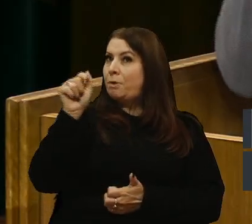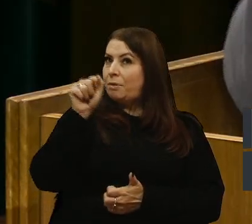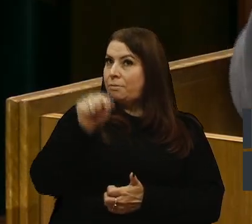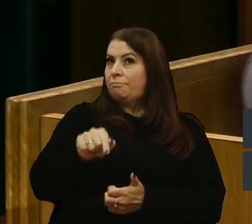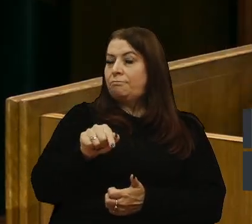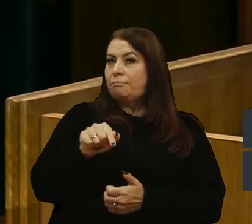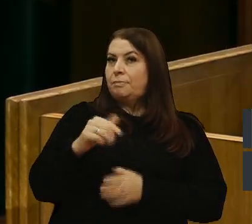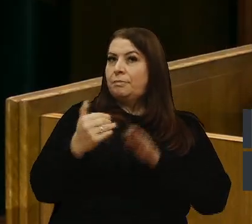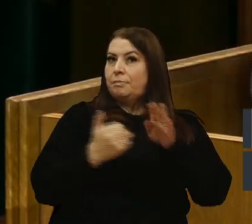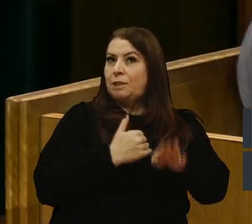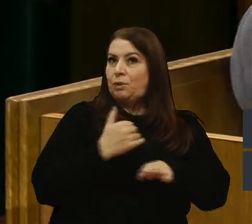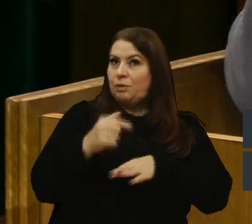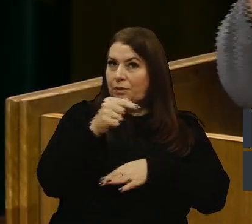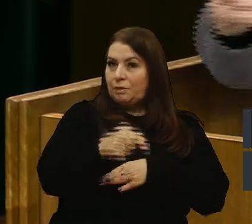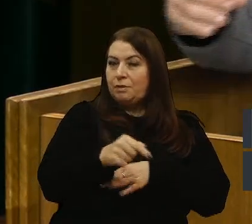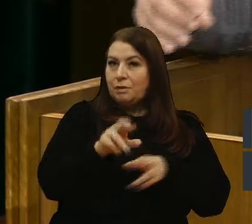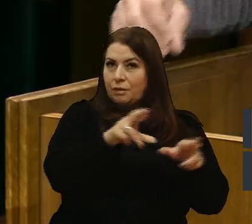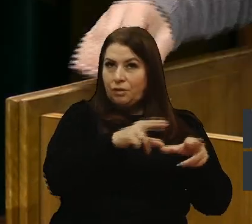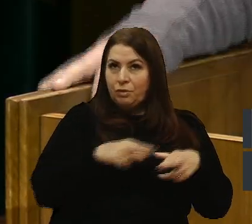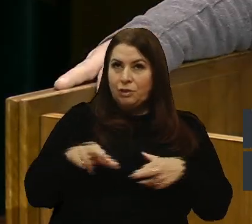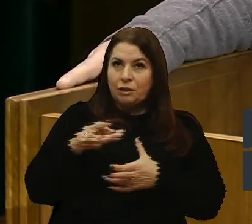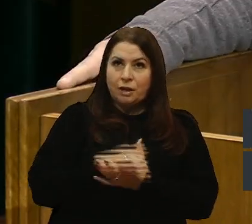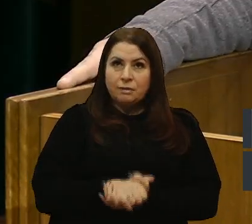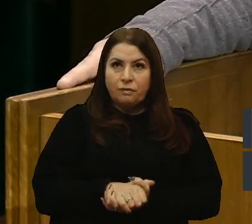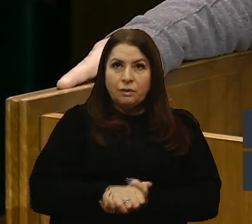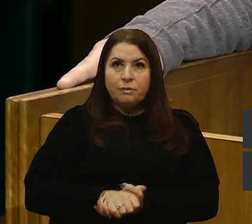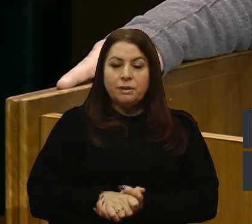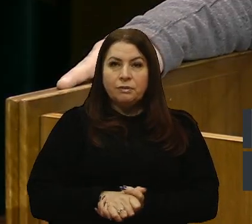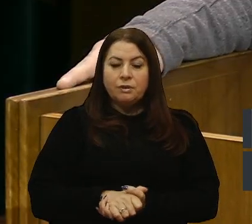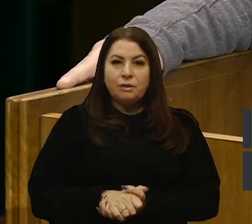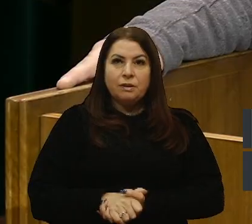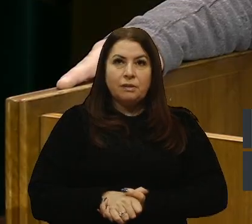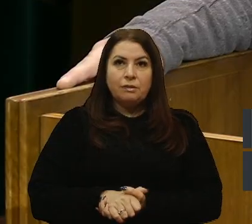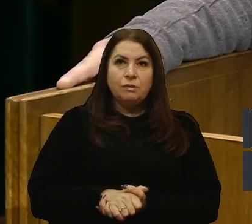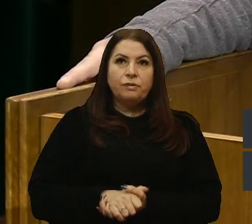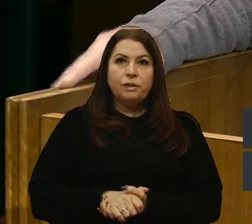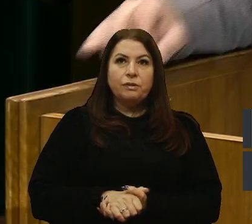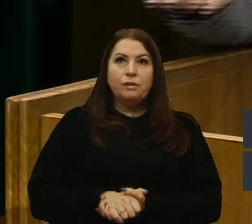melhorar o trânsito na região.